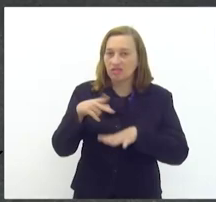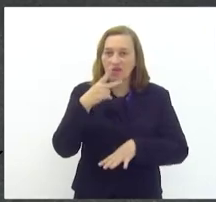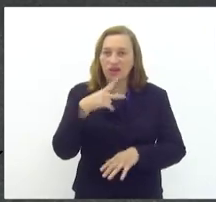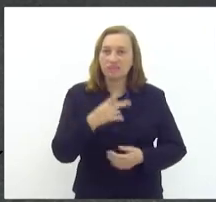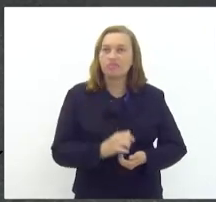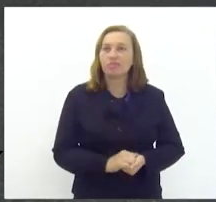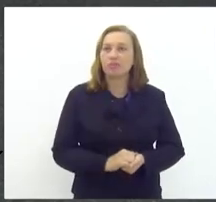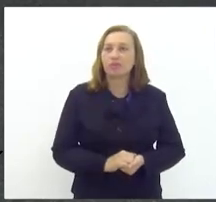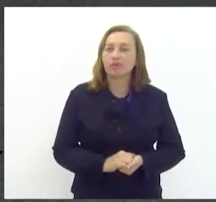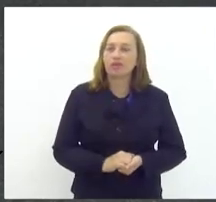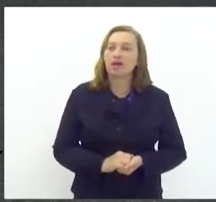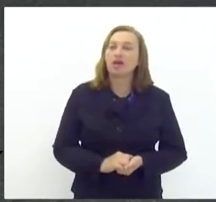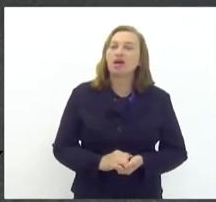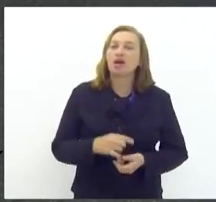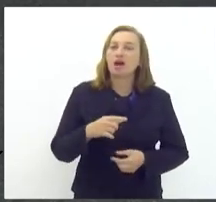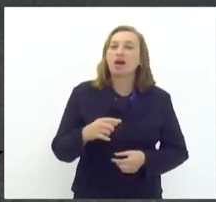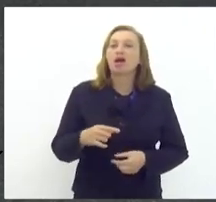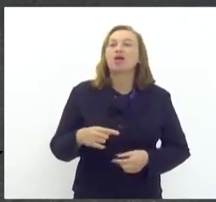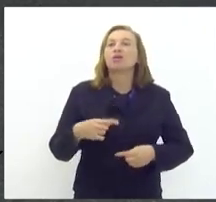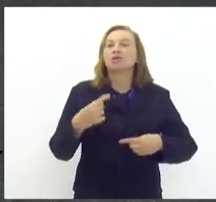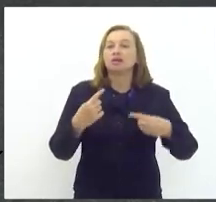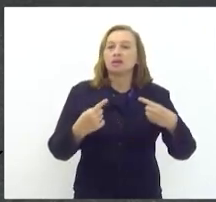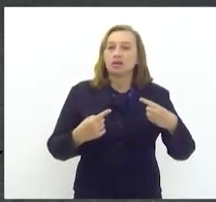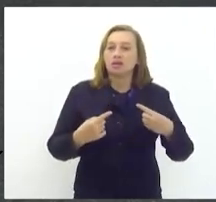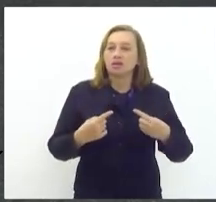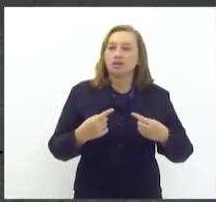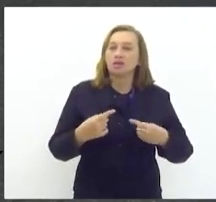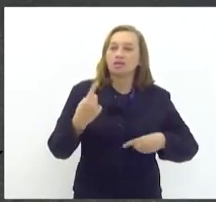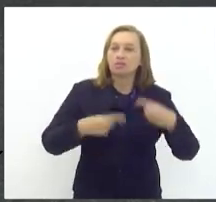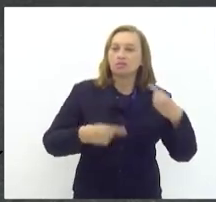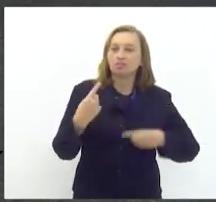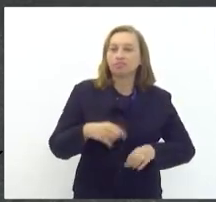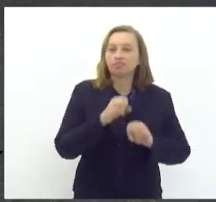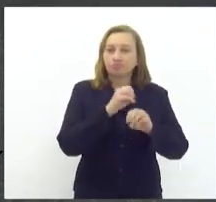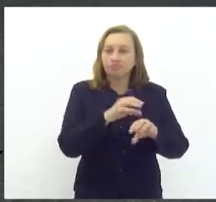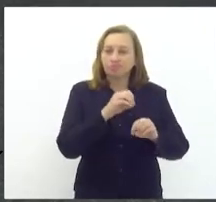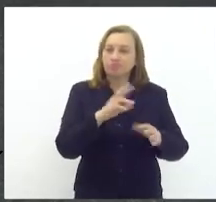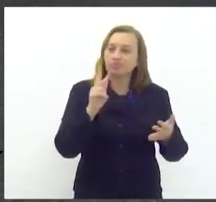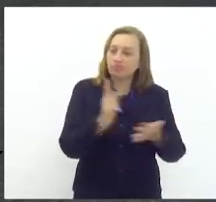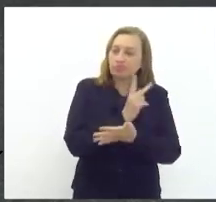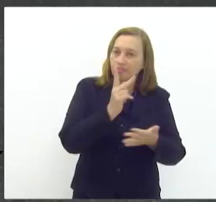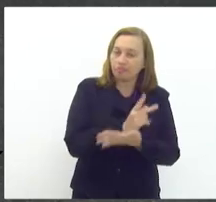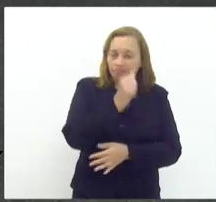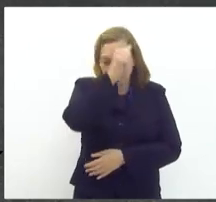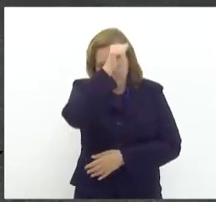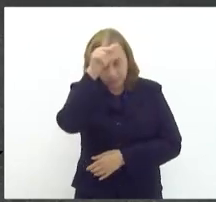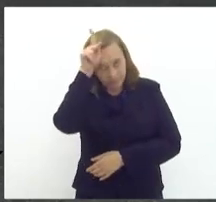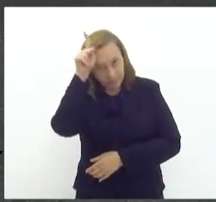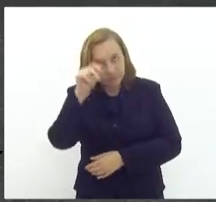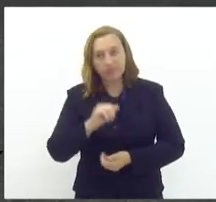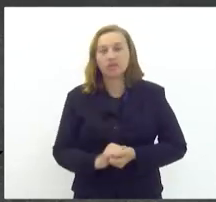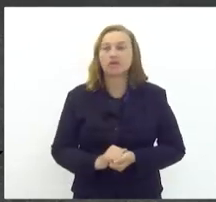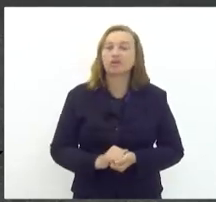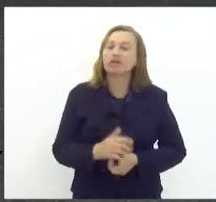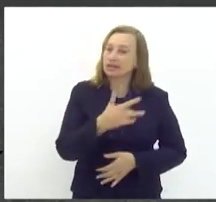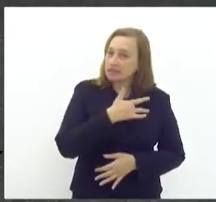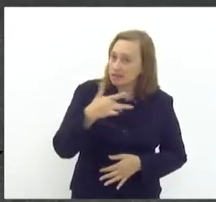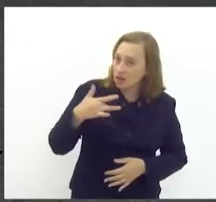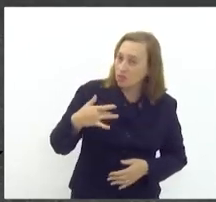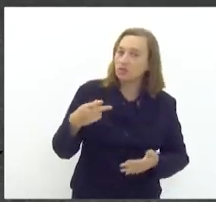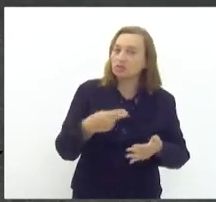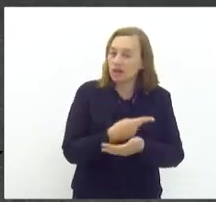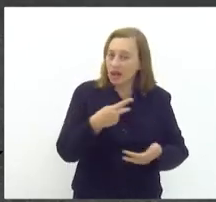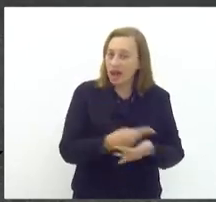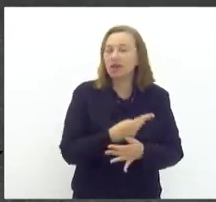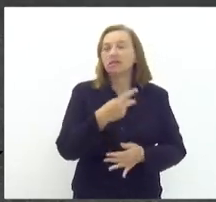assim a política de educação tá errada na prefeitura a política de saúde tá errada